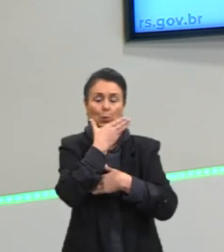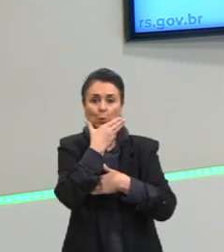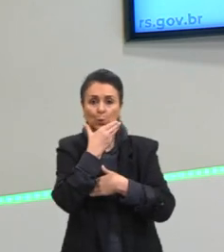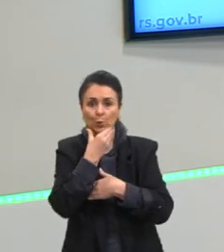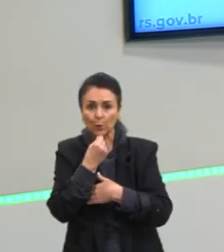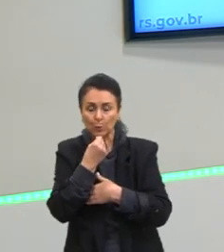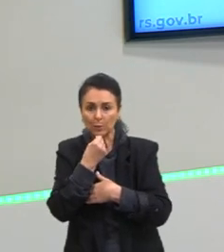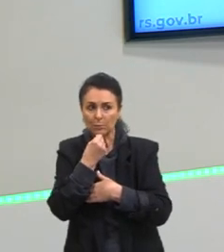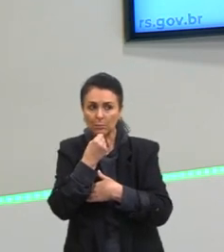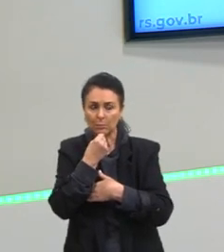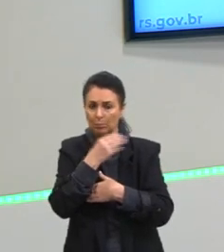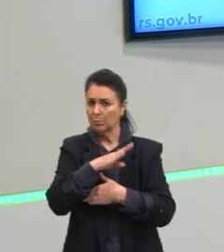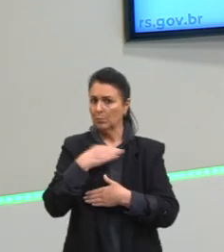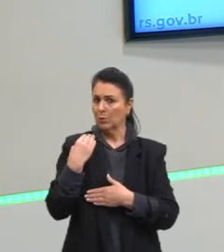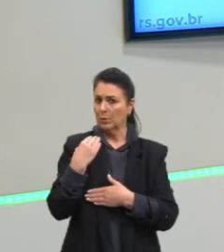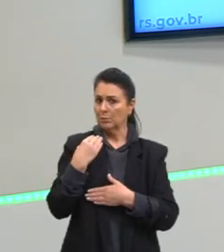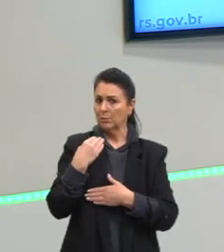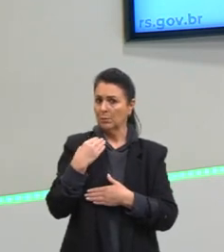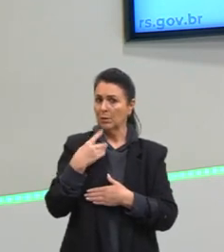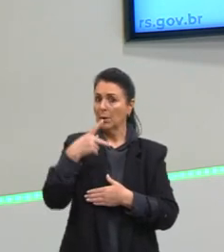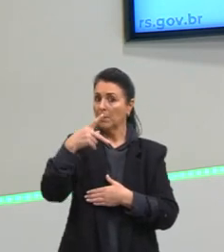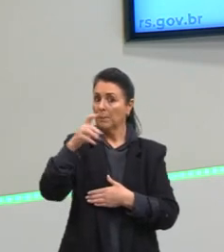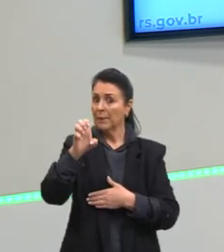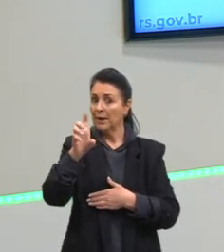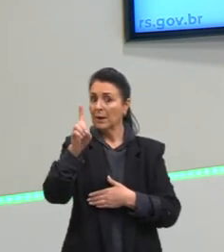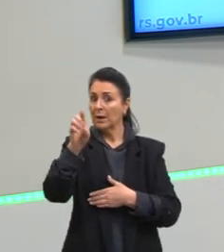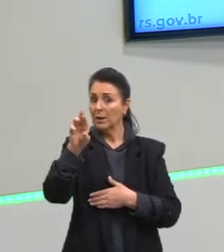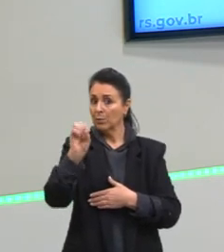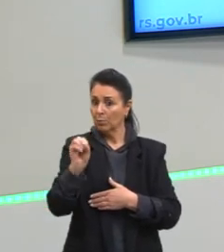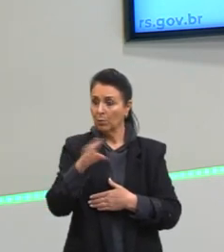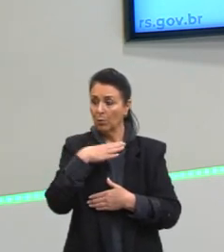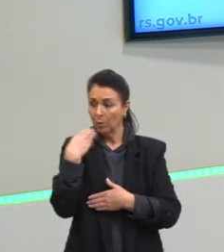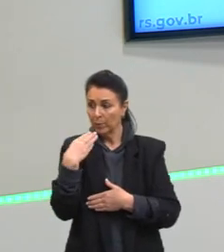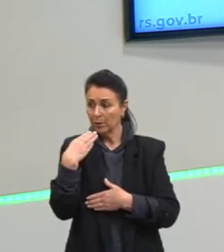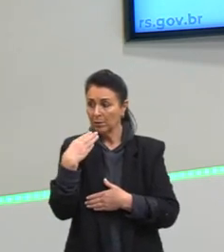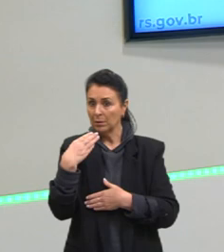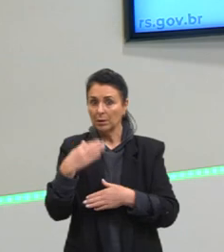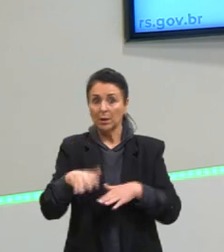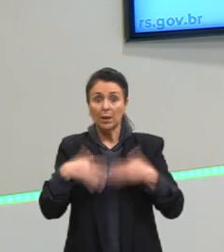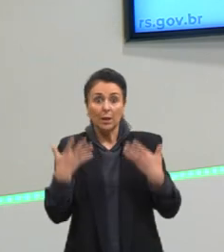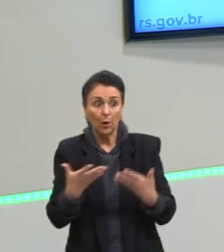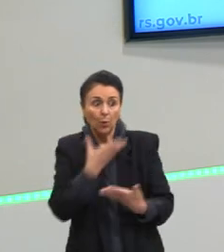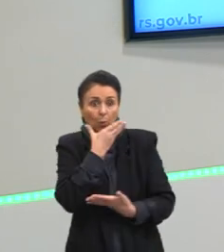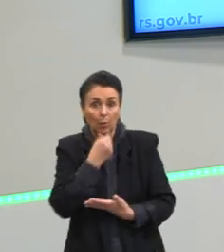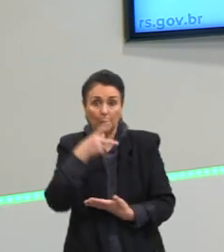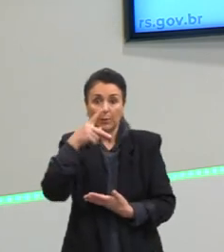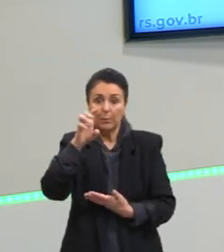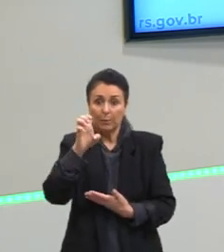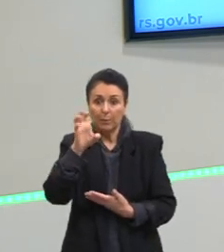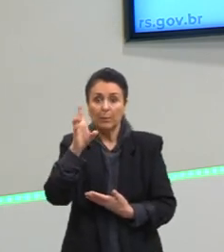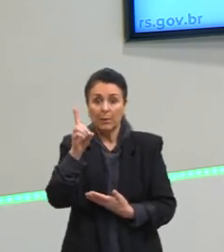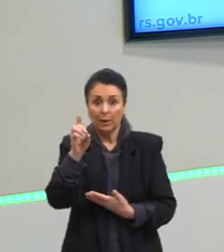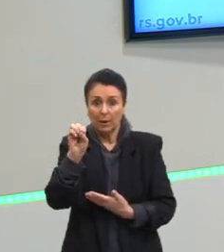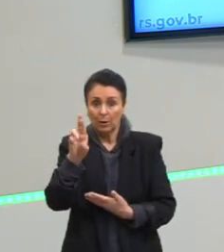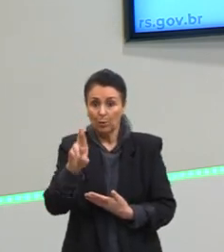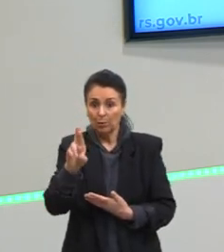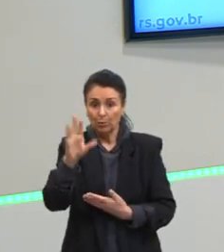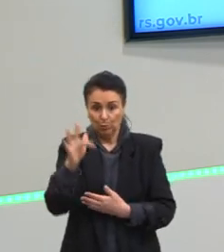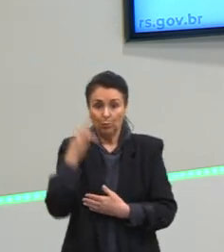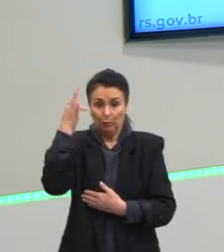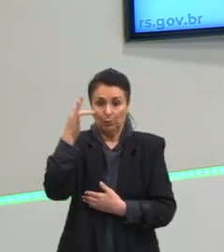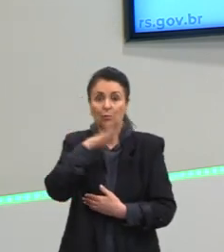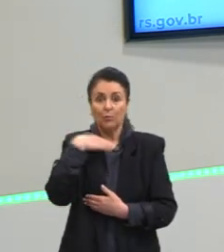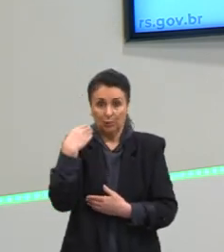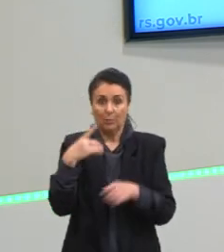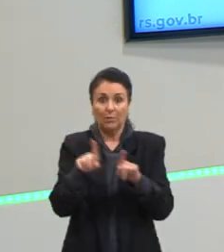Homens São Mortais Pedro é homem logo Pedro é mortal Esse é um procedimento Lógico